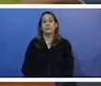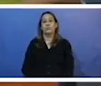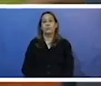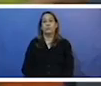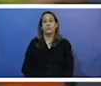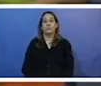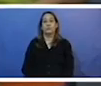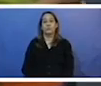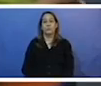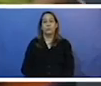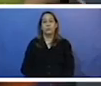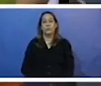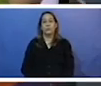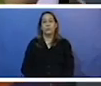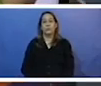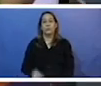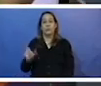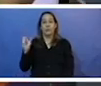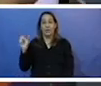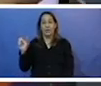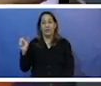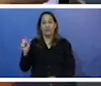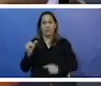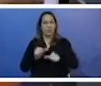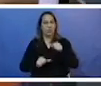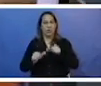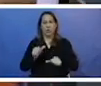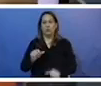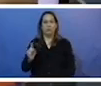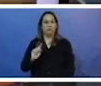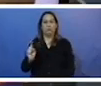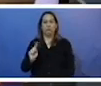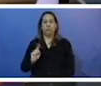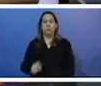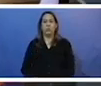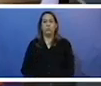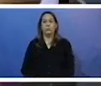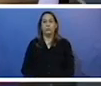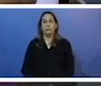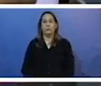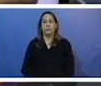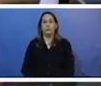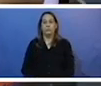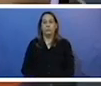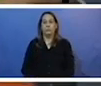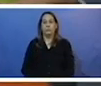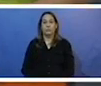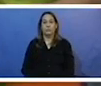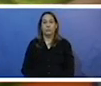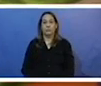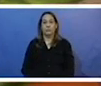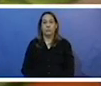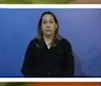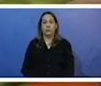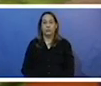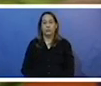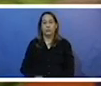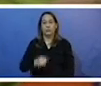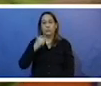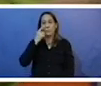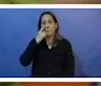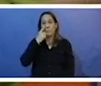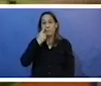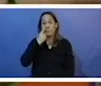Brecha. A gente fala bricha? Não, então essa não há troca na pronúncia.